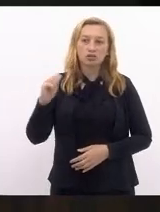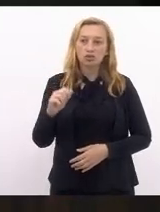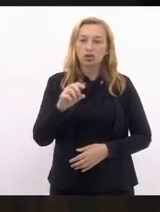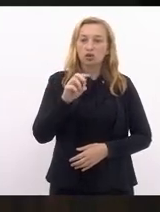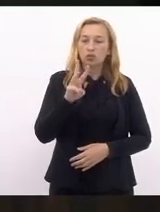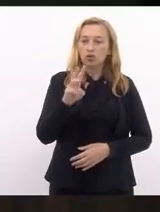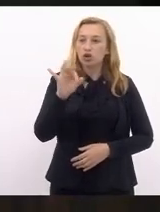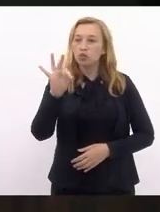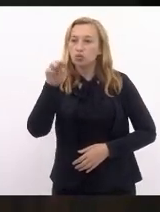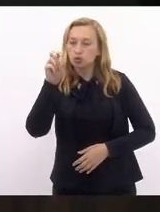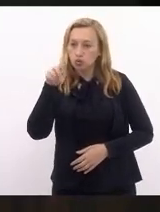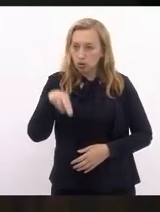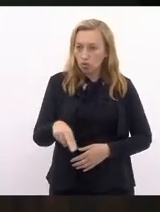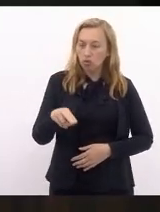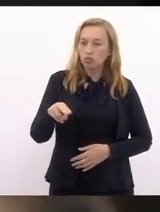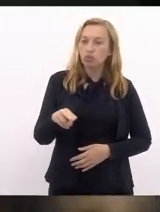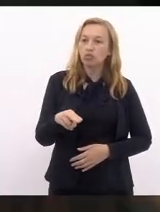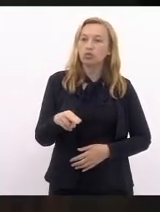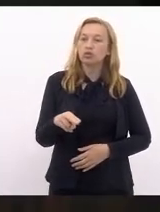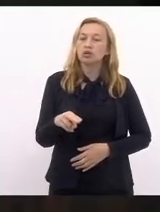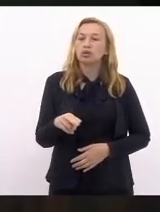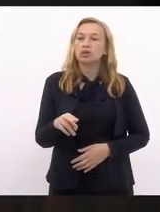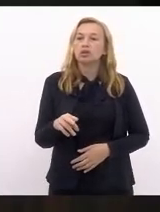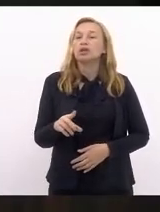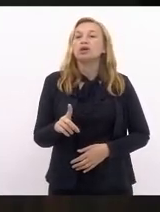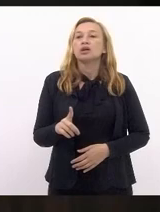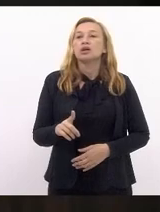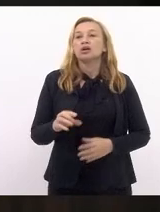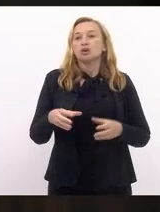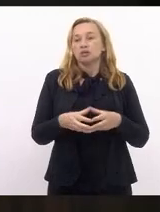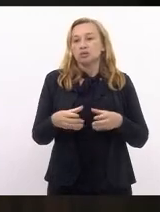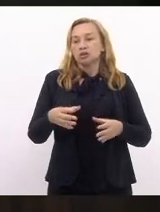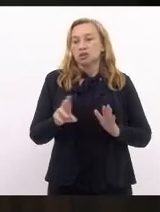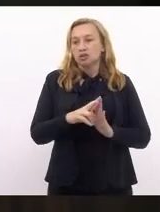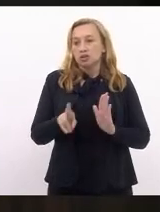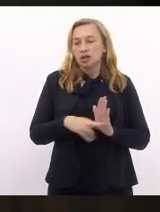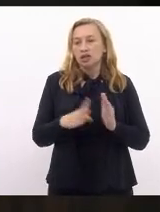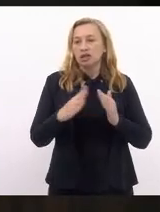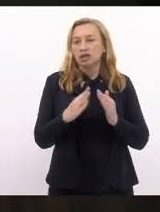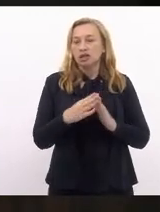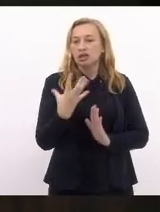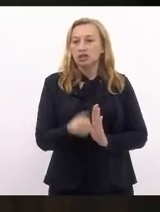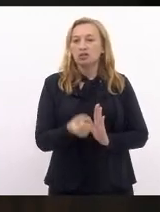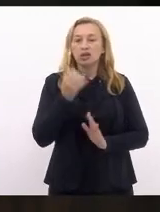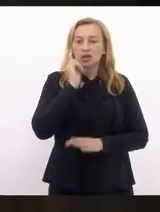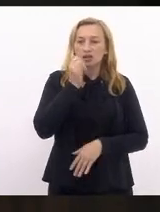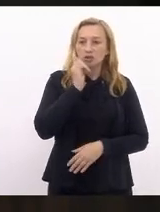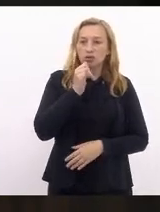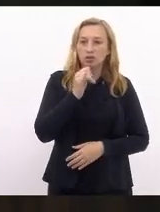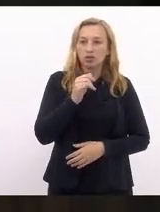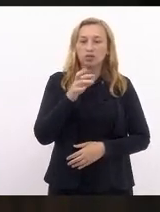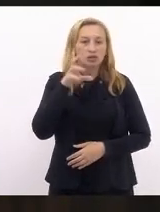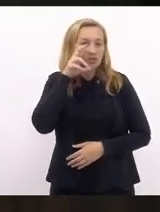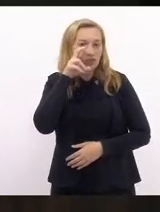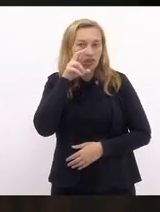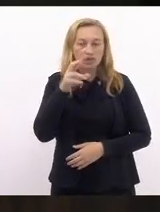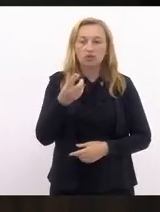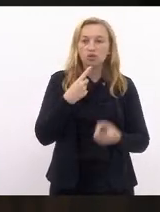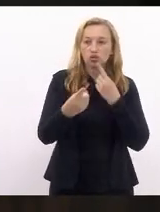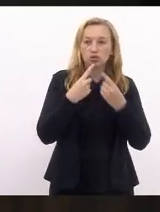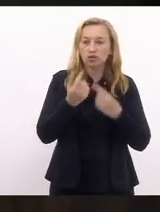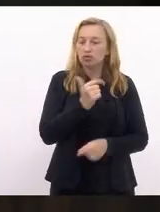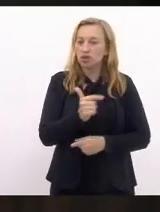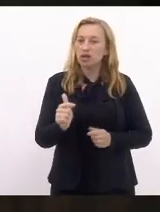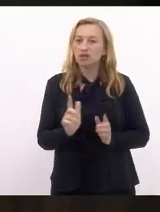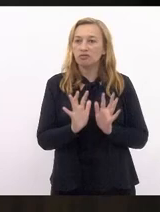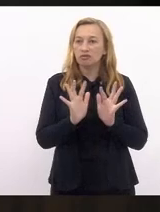Dr hyldon Luiz Batista dos Santos parte da comissão de normas internas e proposições externas favorável ela ator Estadual rosenverg Reis em